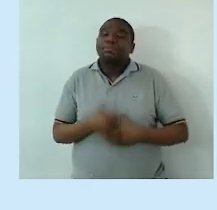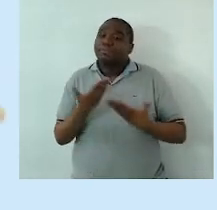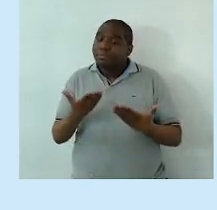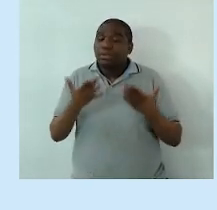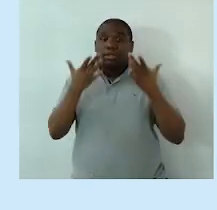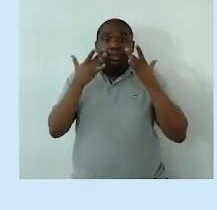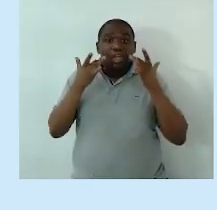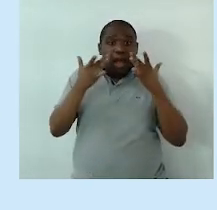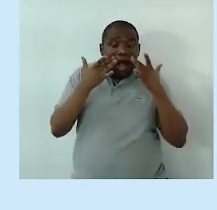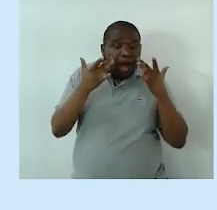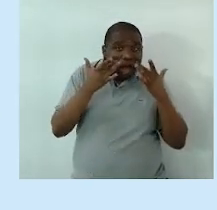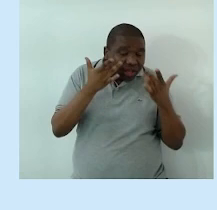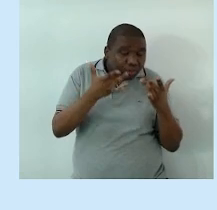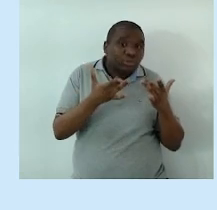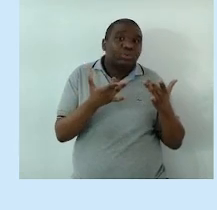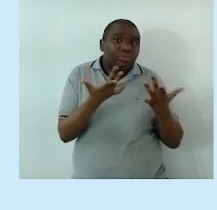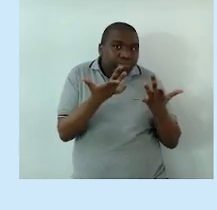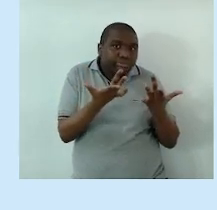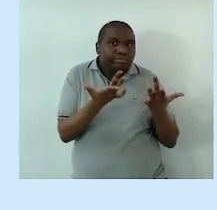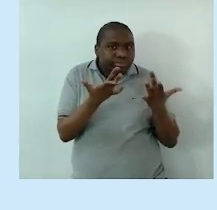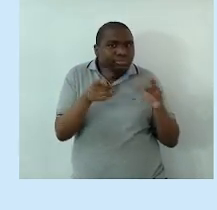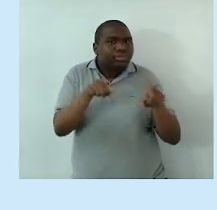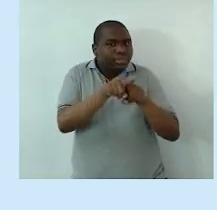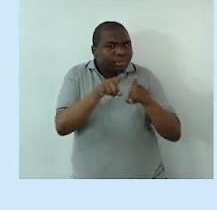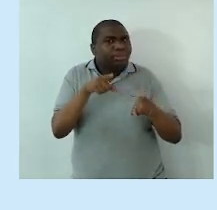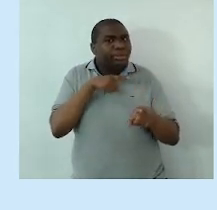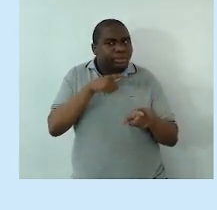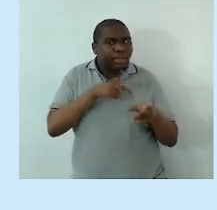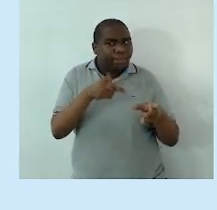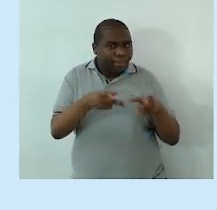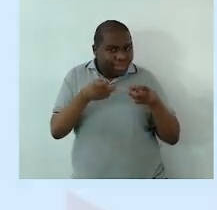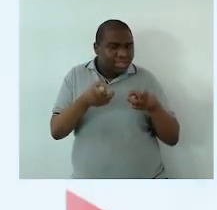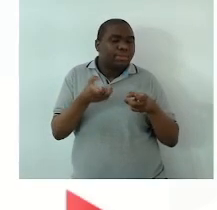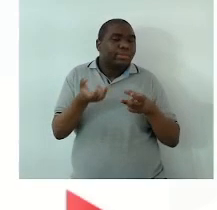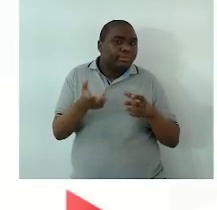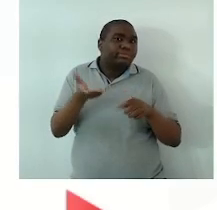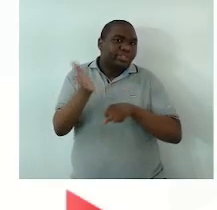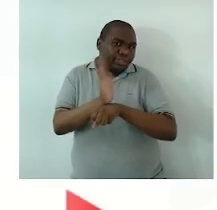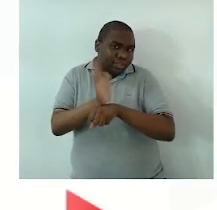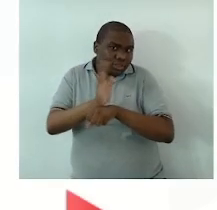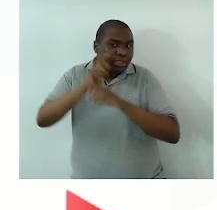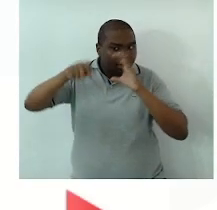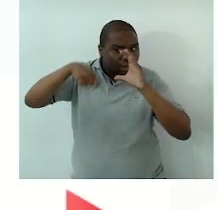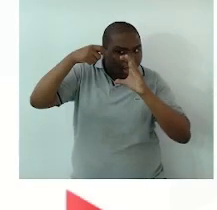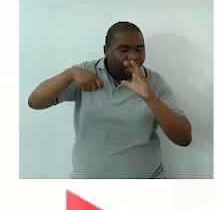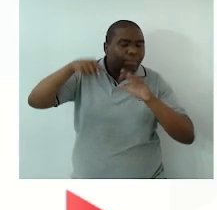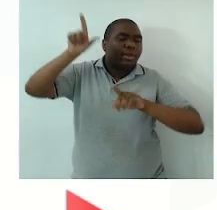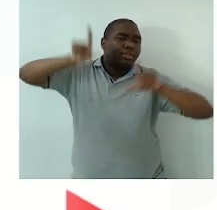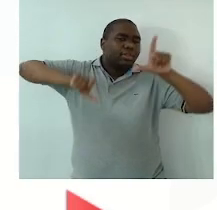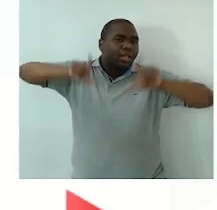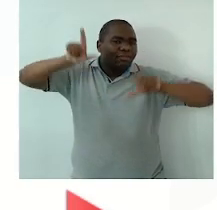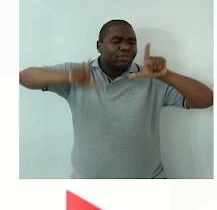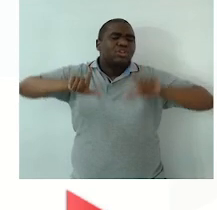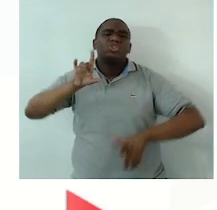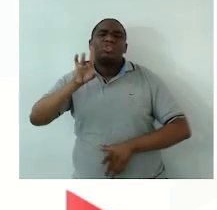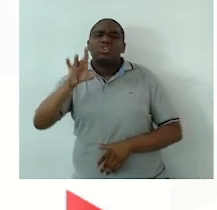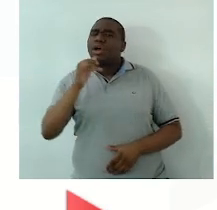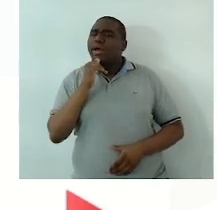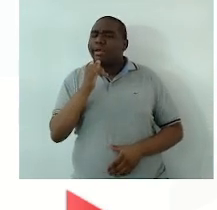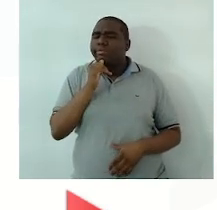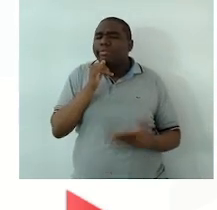teatro, a dramaturgia também se denota no cinema e na televisão, como eu falei. Então, a dramaturgia ela não vai estar só